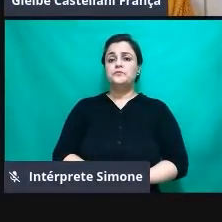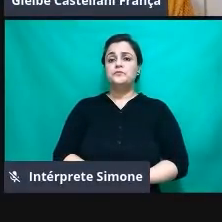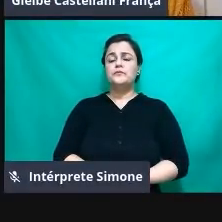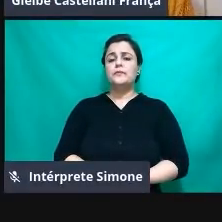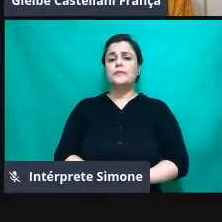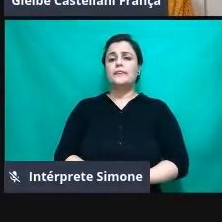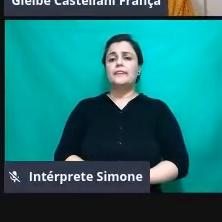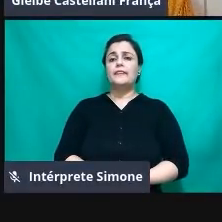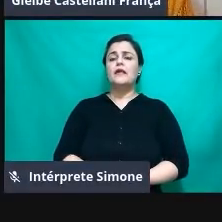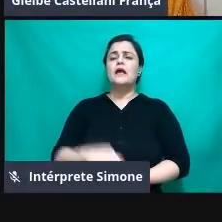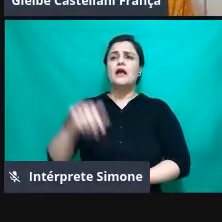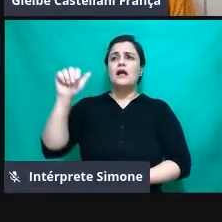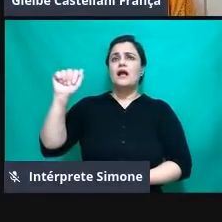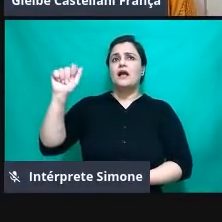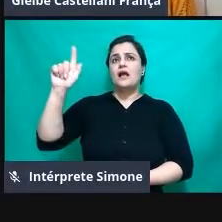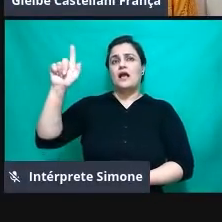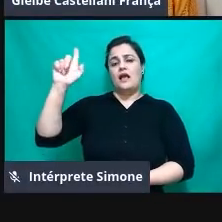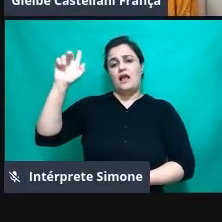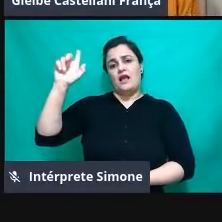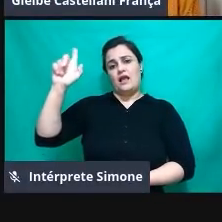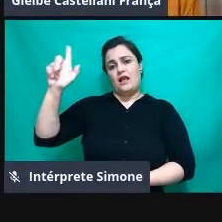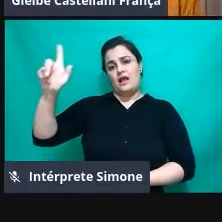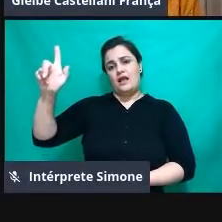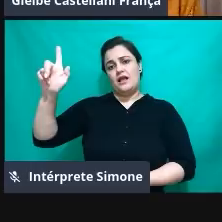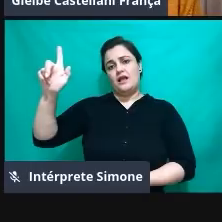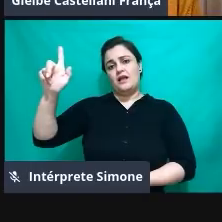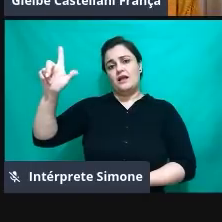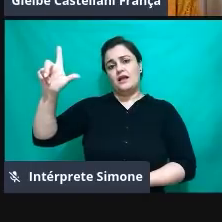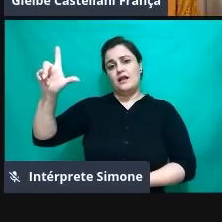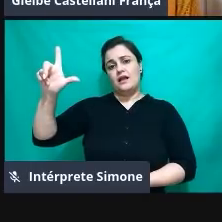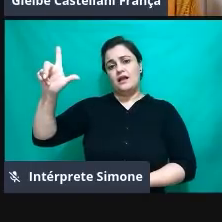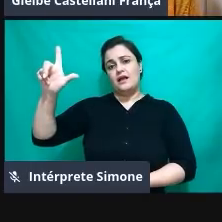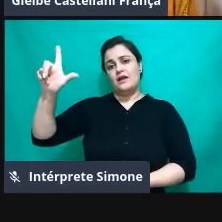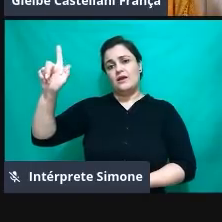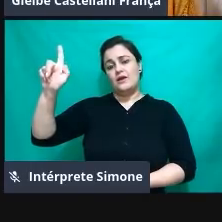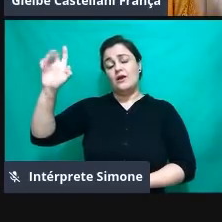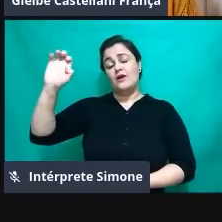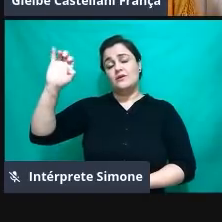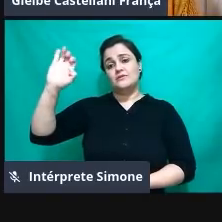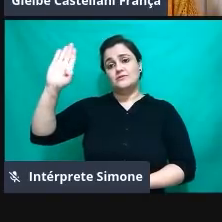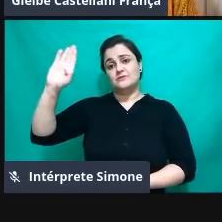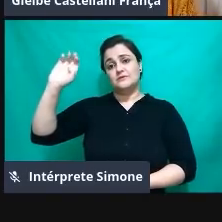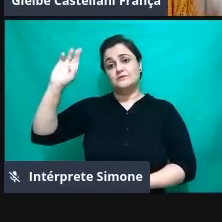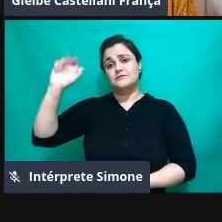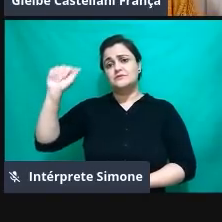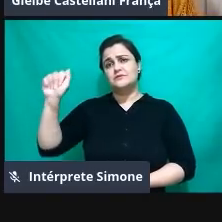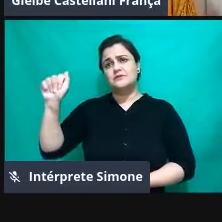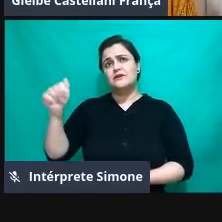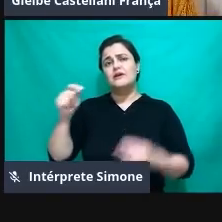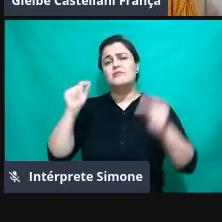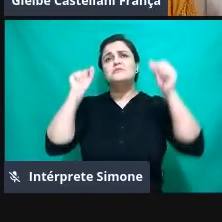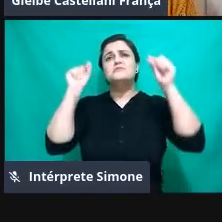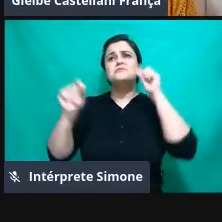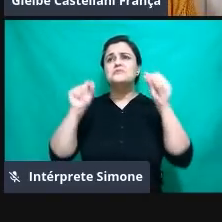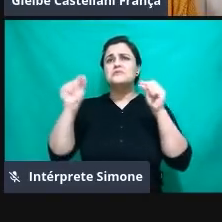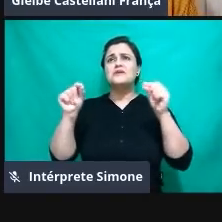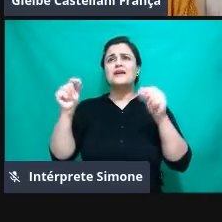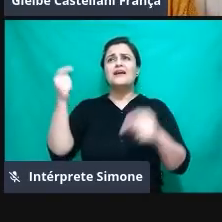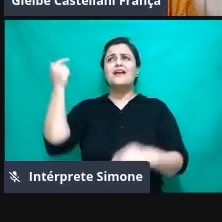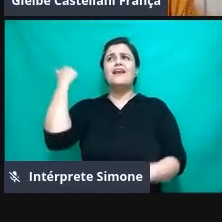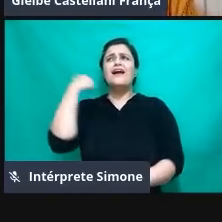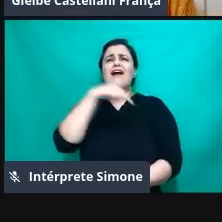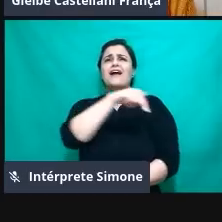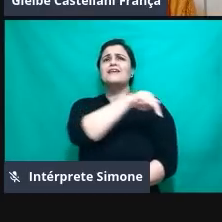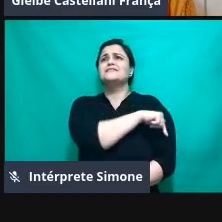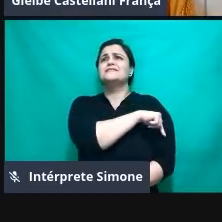essa álgebra, né? Nós falávamos de álgebra no 7º ano. Quando a gente fala em álgebra, meu Deus,